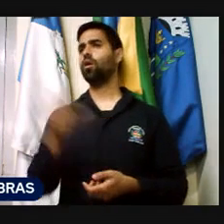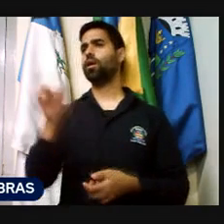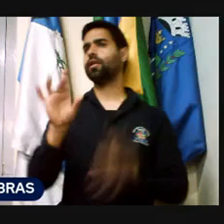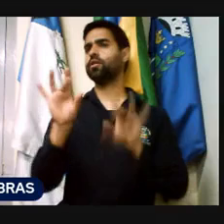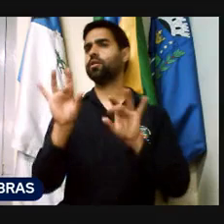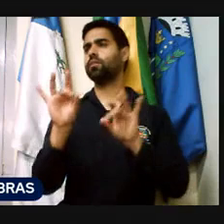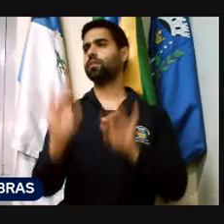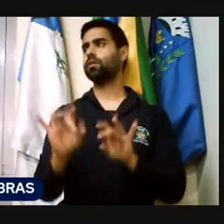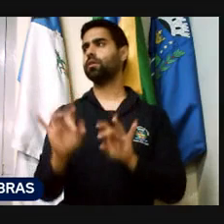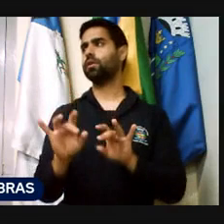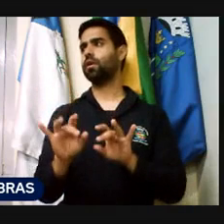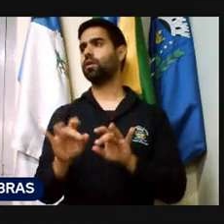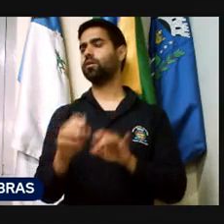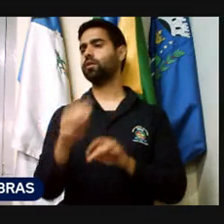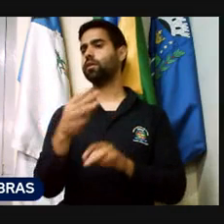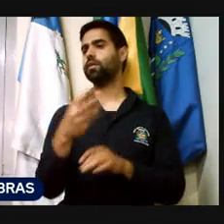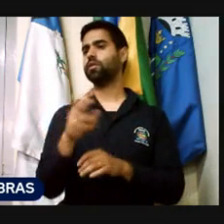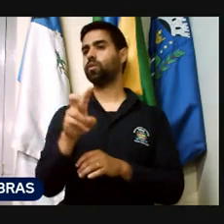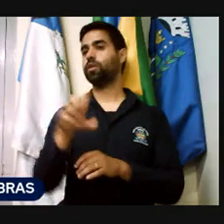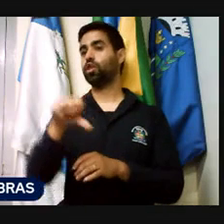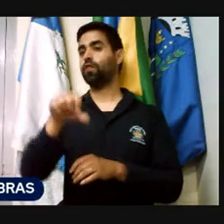especial de